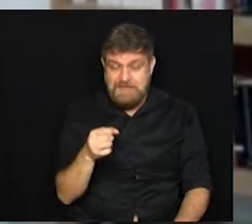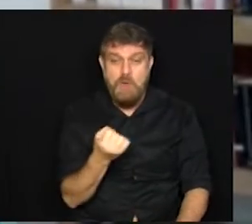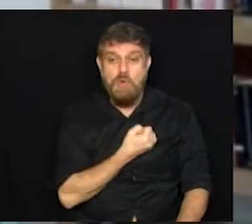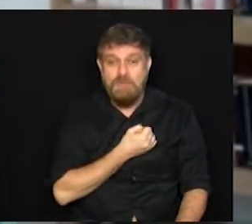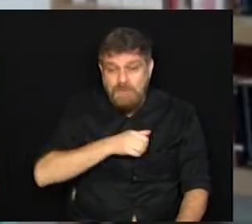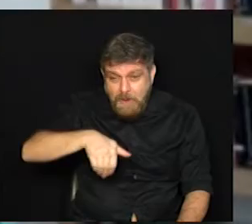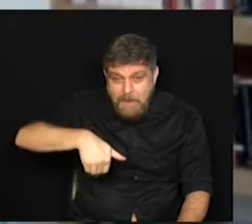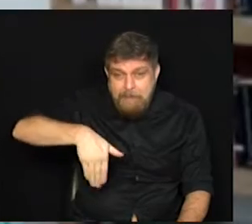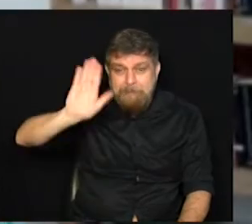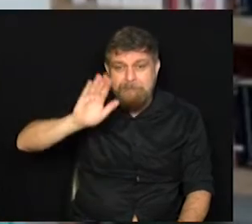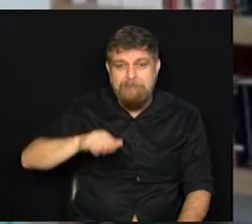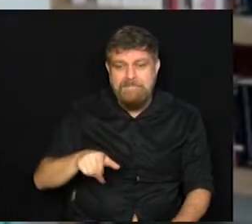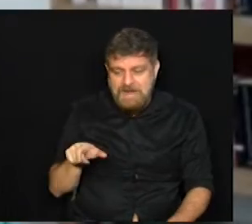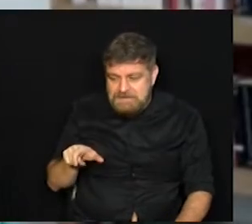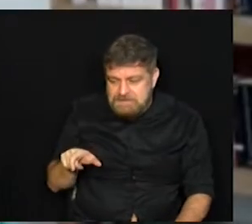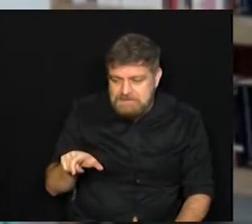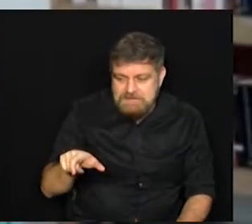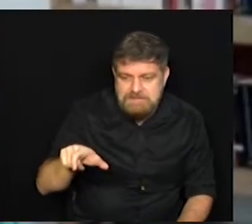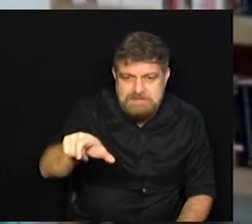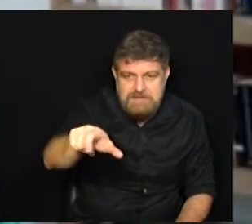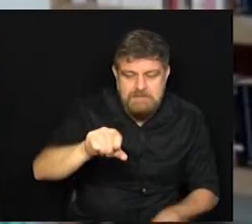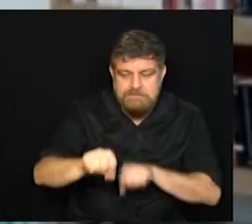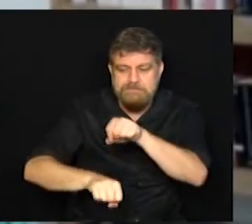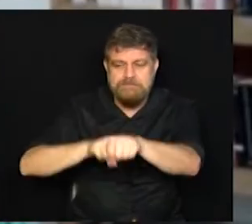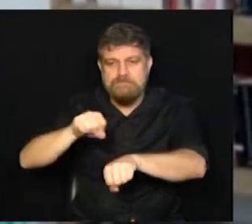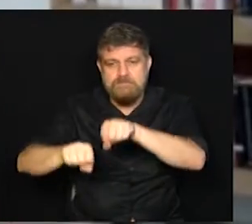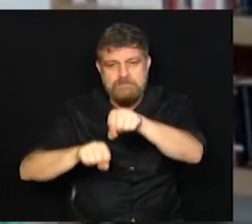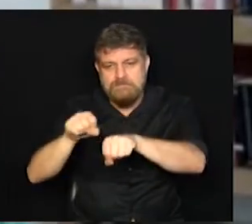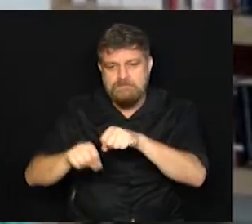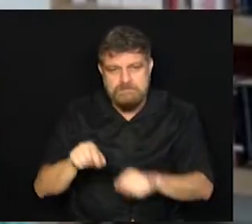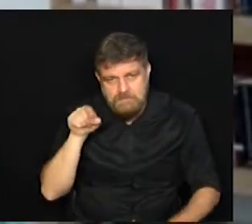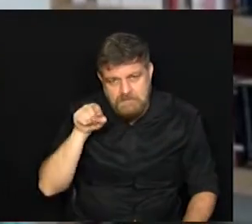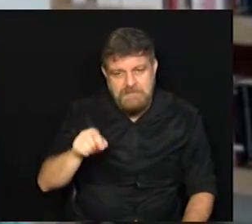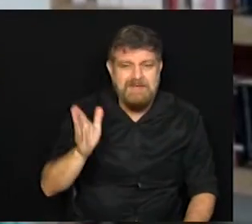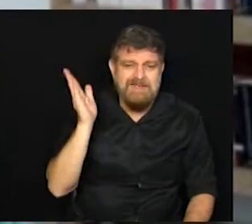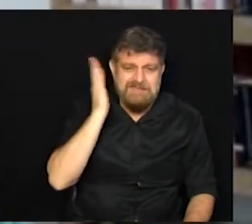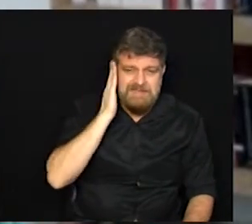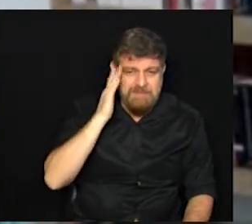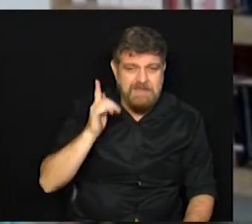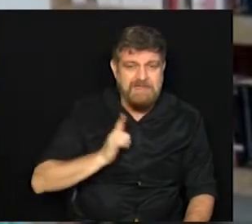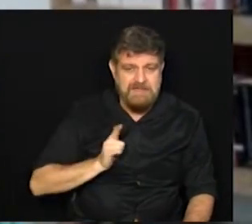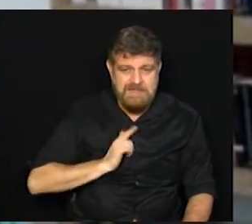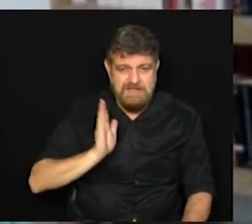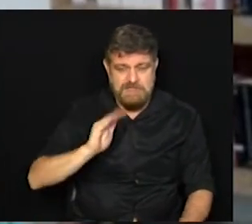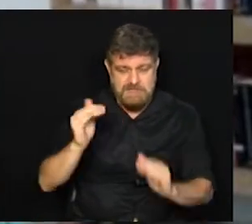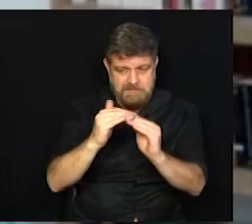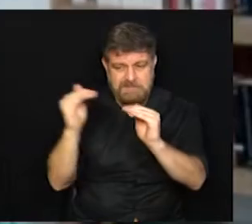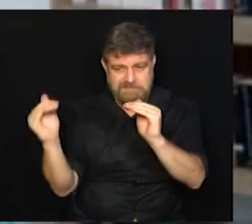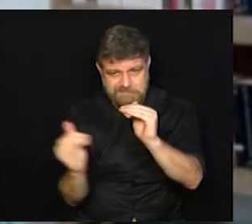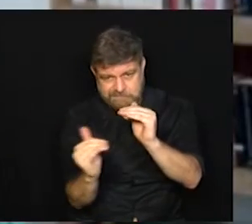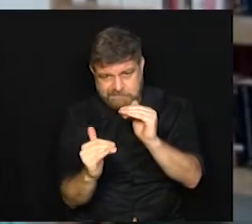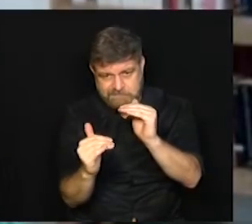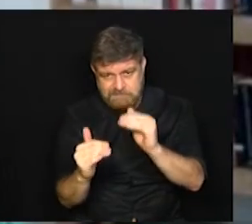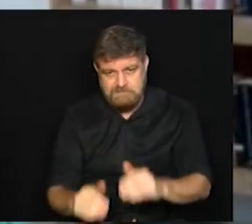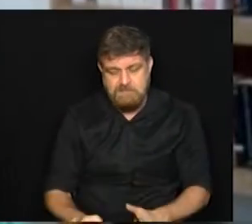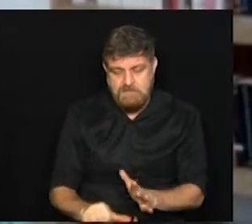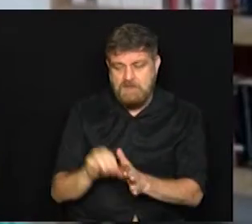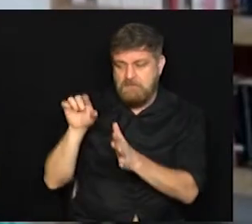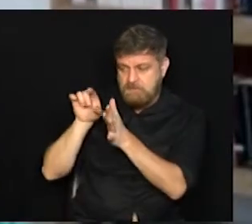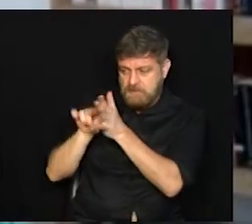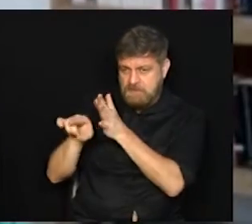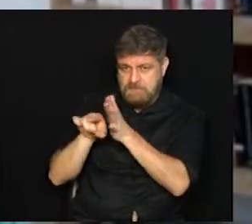mais quilometragem nessas regiões, uma vez que já existe essa desigualdade, né? Então, minha primeira questão, essa questão